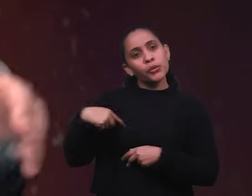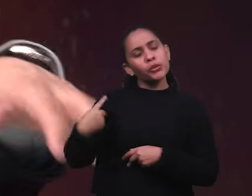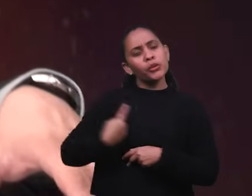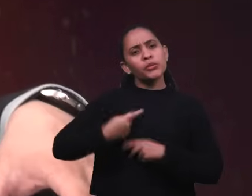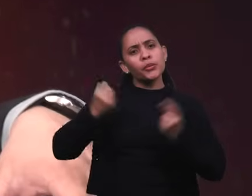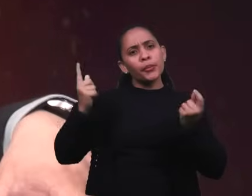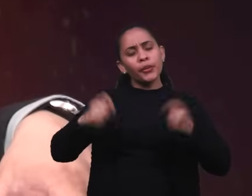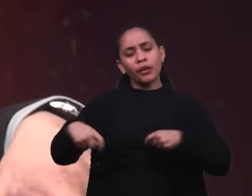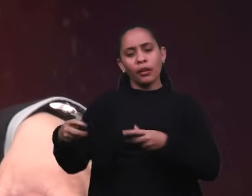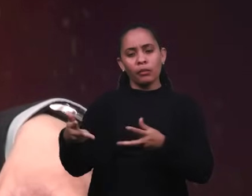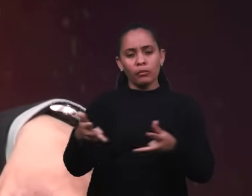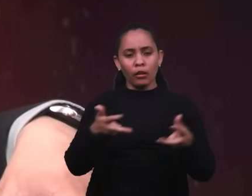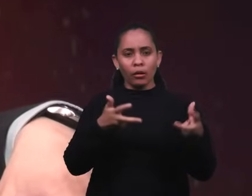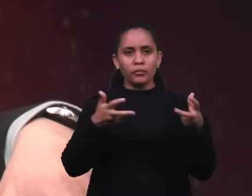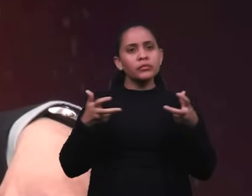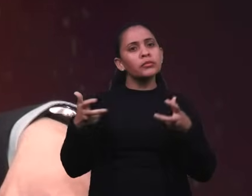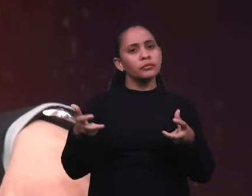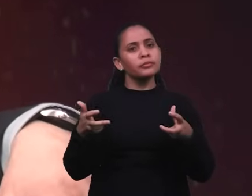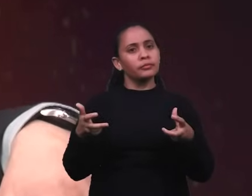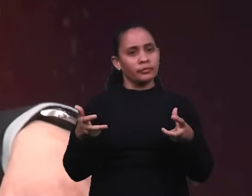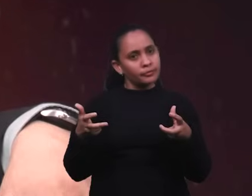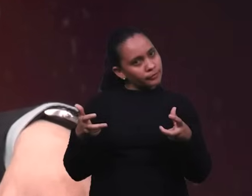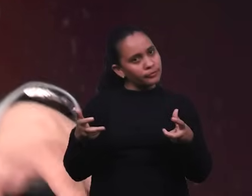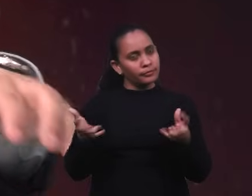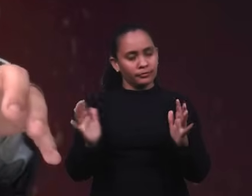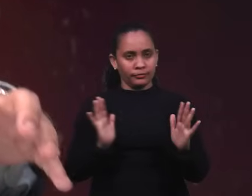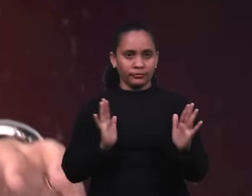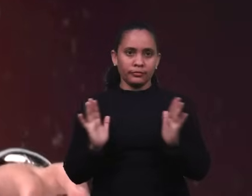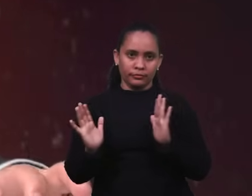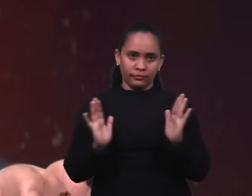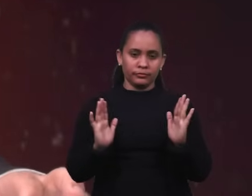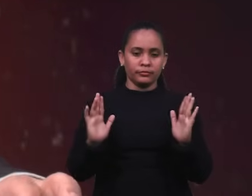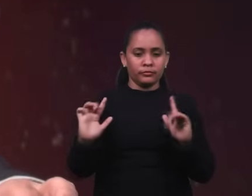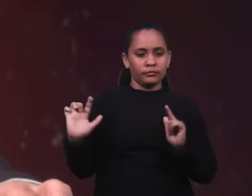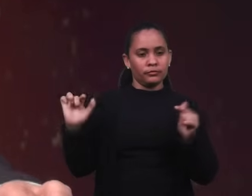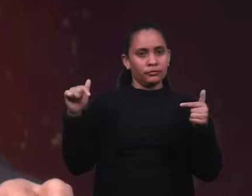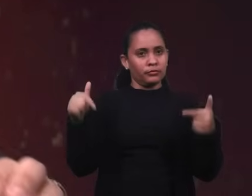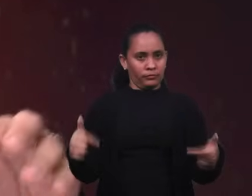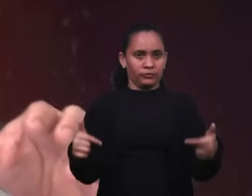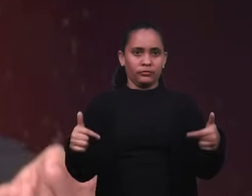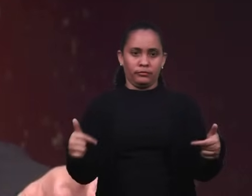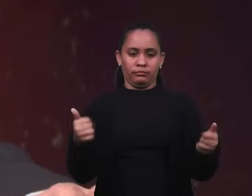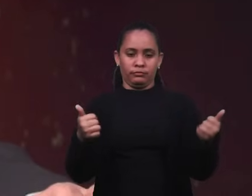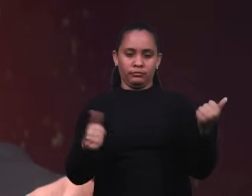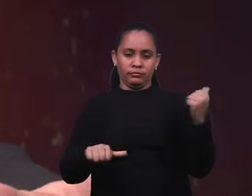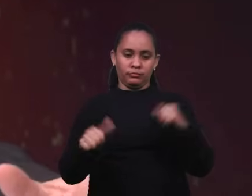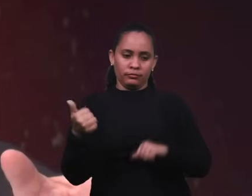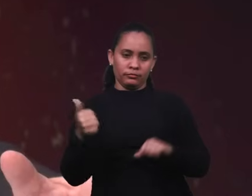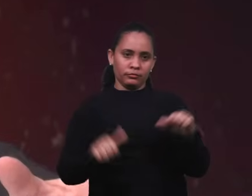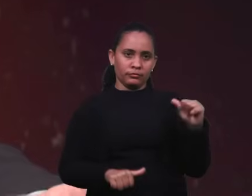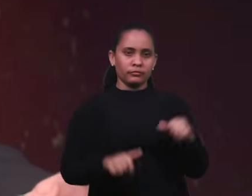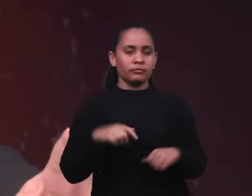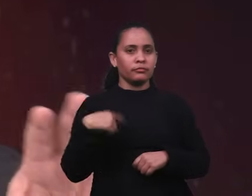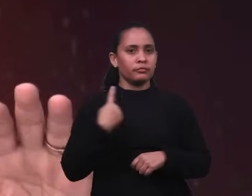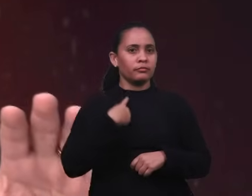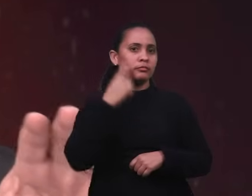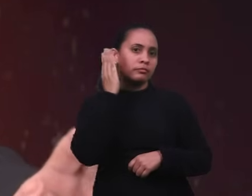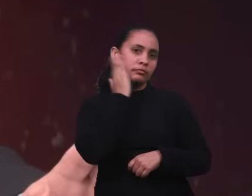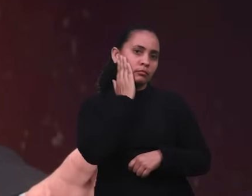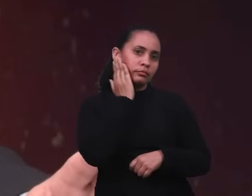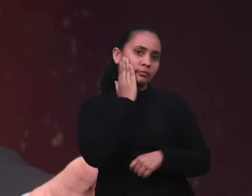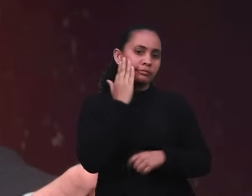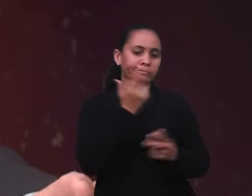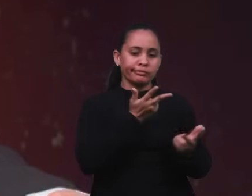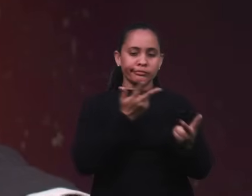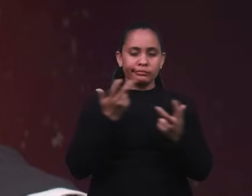podemos observar uma determinada situação, podemos analisar e tirar as nossas conclusões daquilo que nós